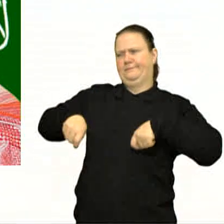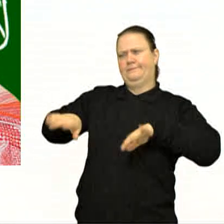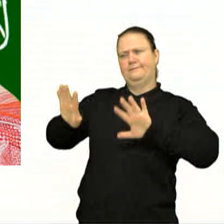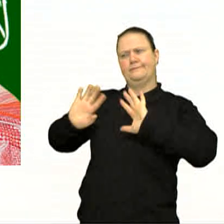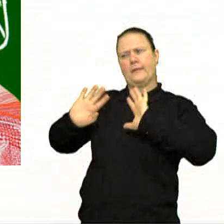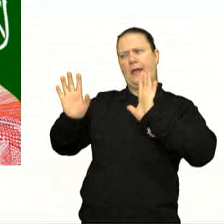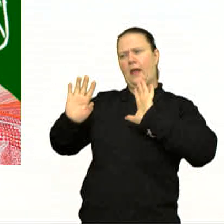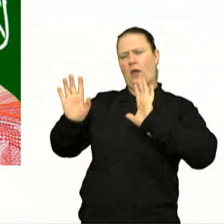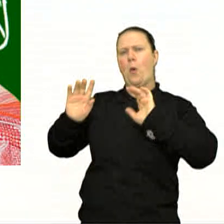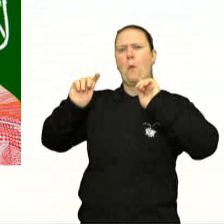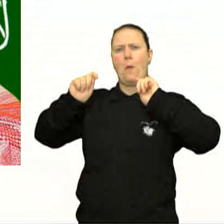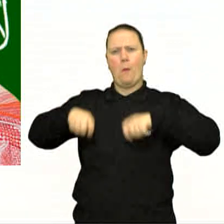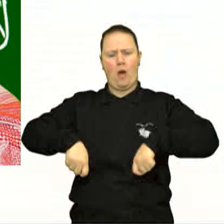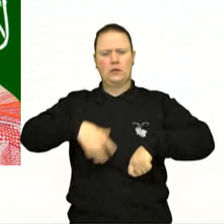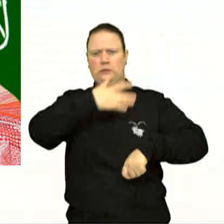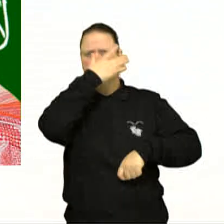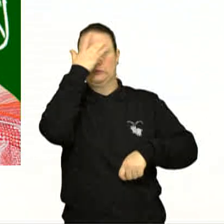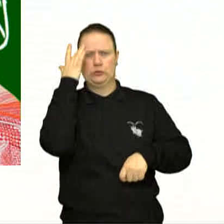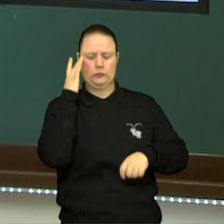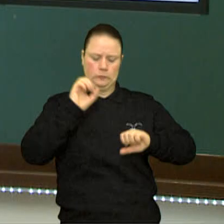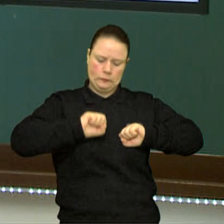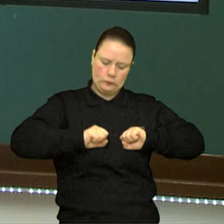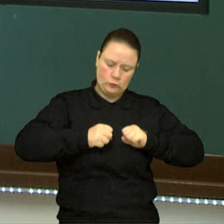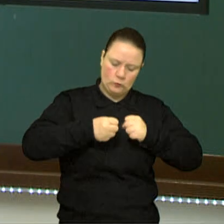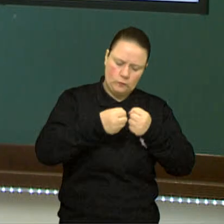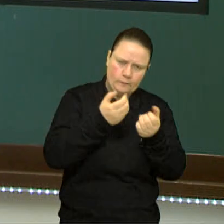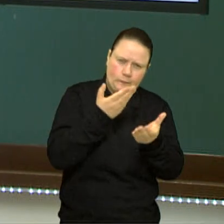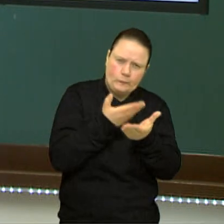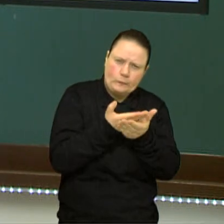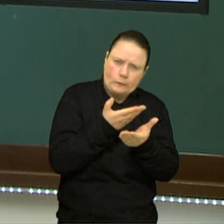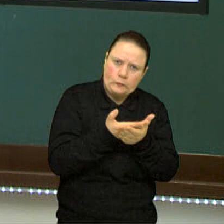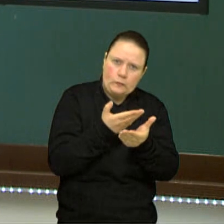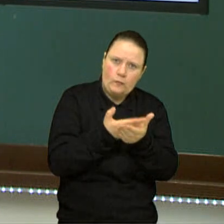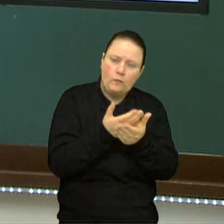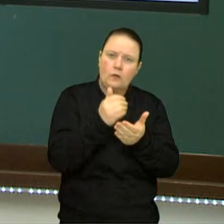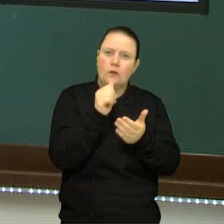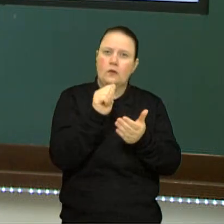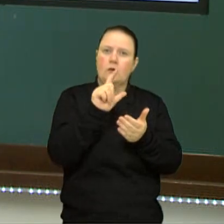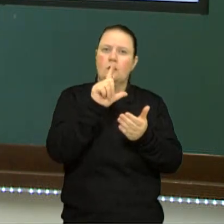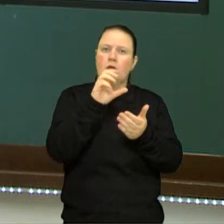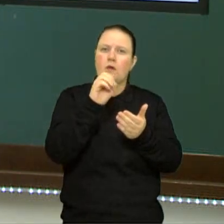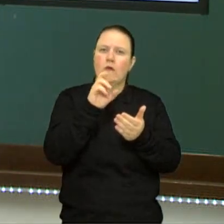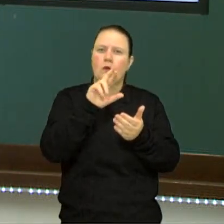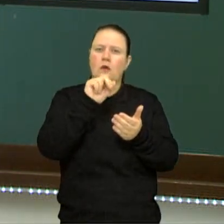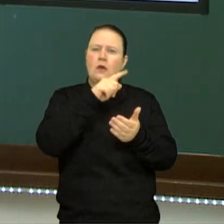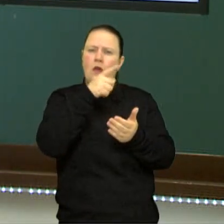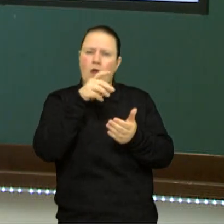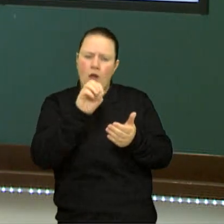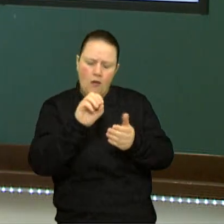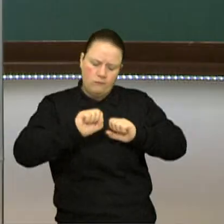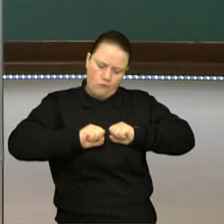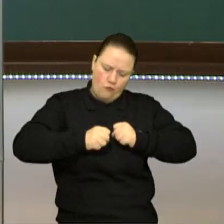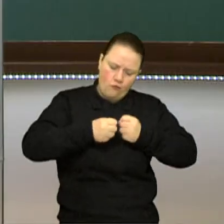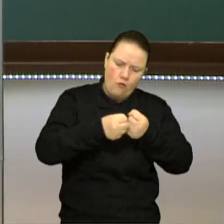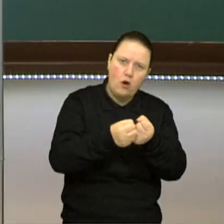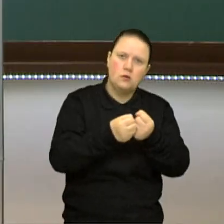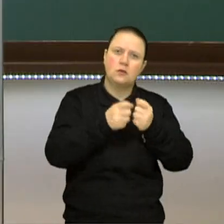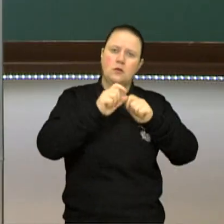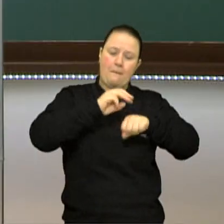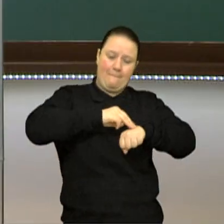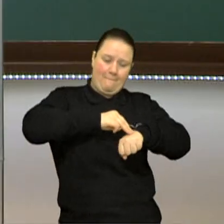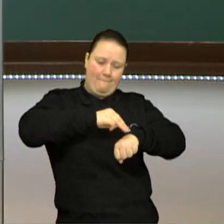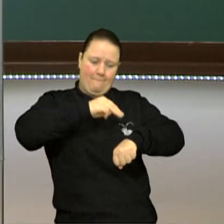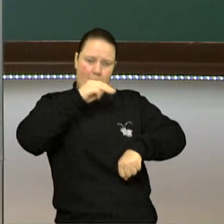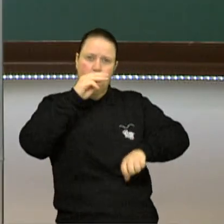outros, qualquer um que se aplicasse no estudo da palavra, né, do estudo do Alcorão, que entendesse o estudo do Alcorão, que fosse mestre, ele